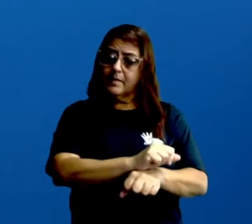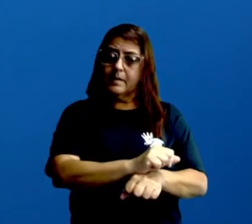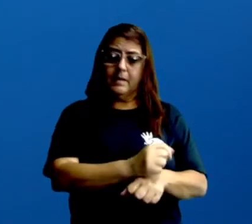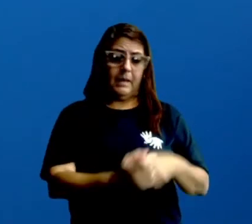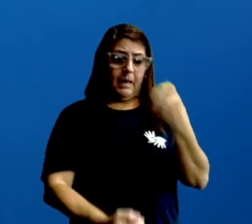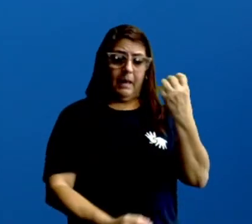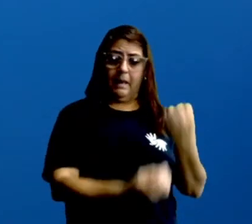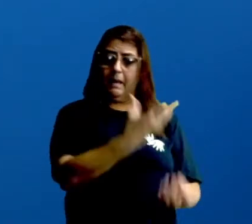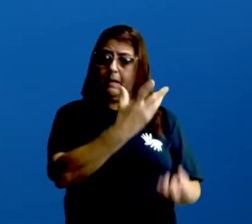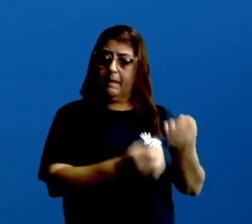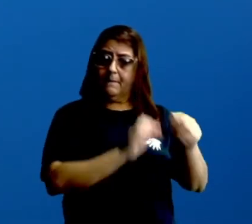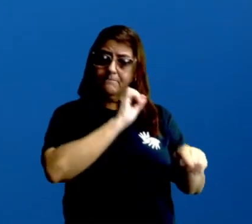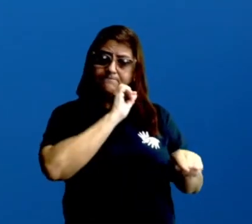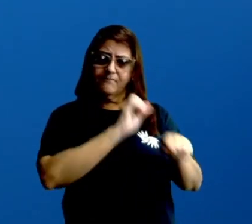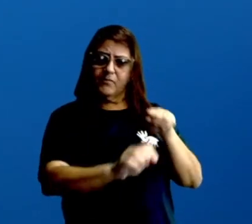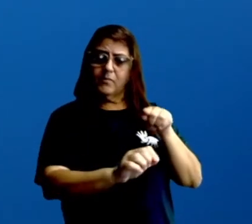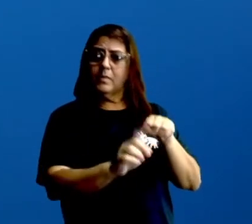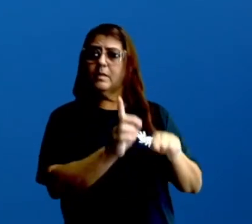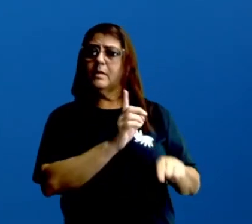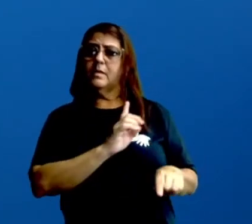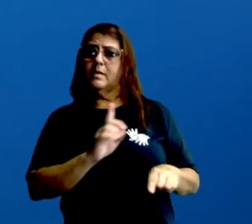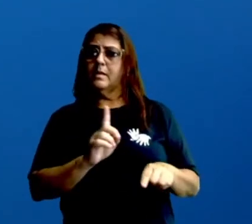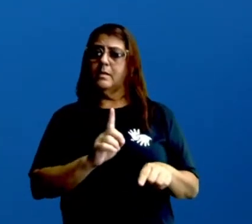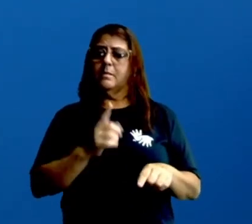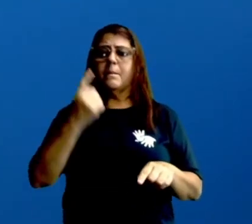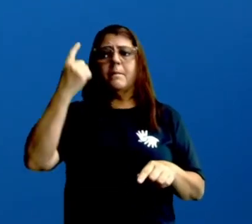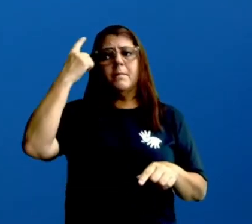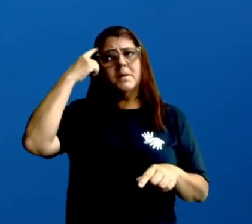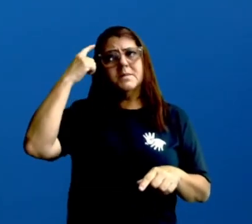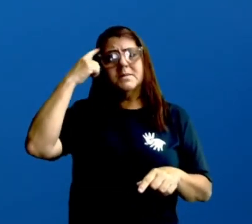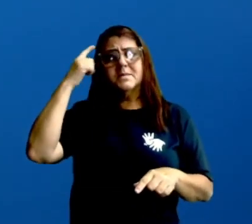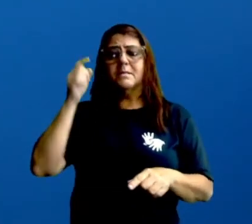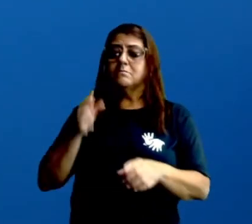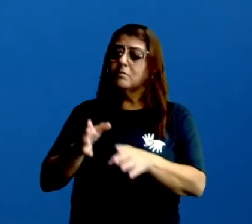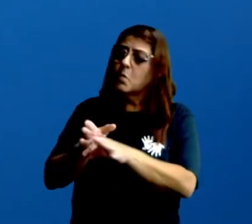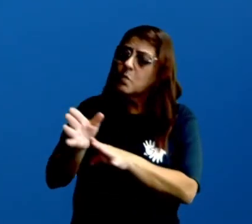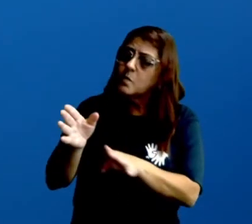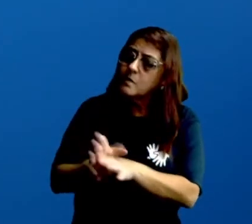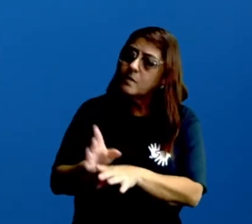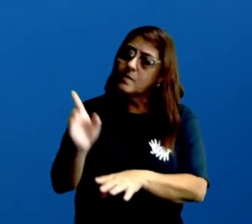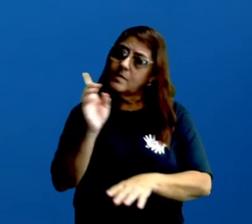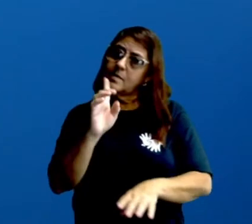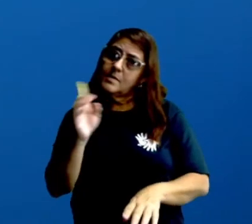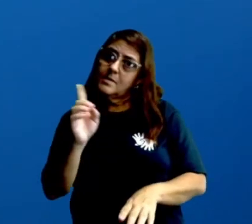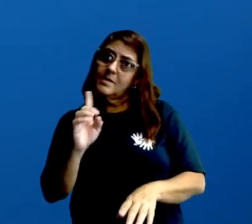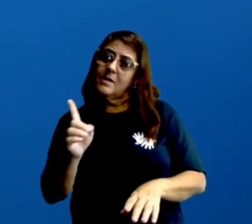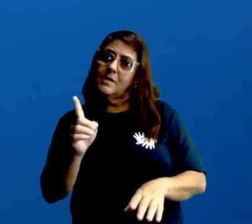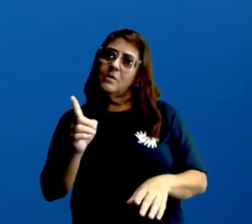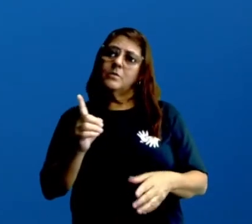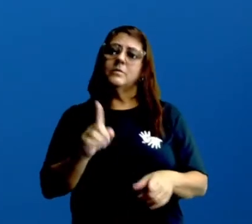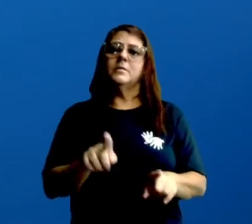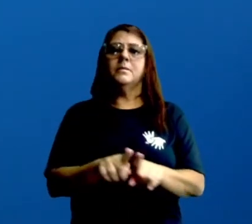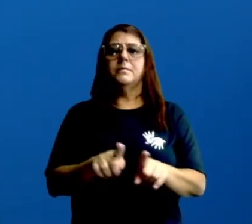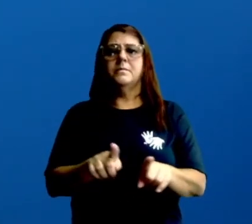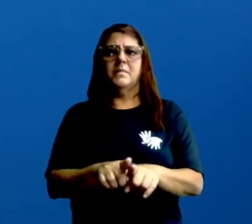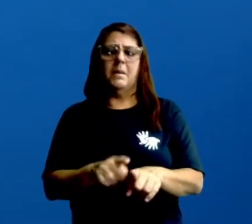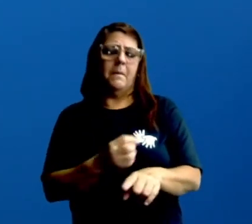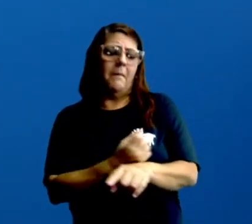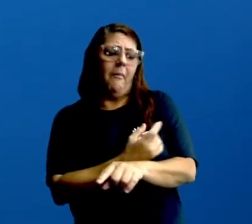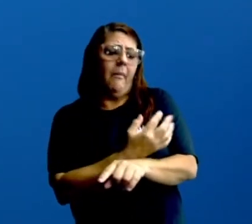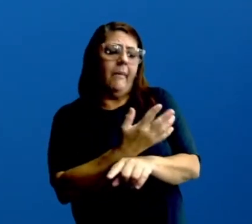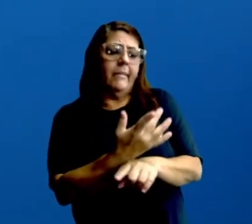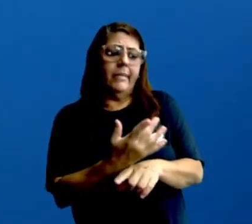gente se não não deixar que o que as pessoas estão próximas da gente pensa não sei que também dessas queimadas é mesmo que seja uma fundo lá de casa